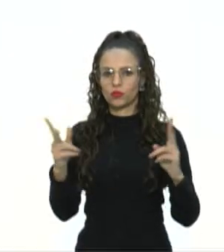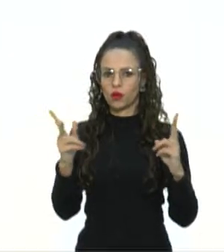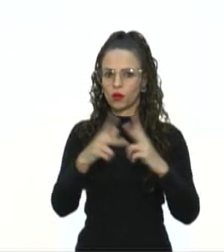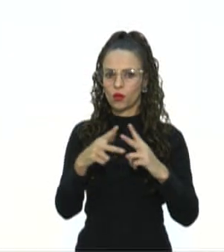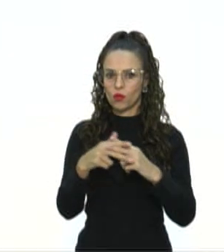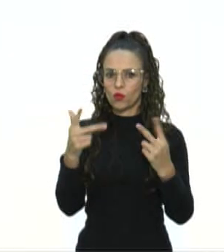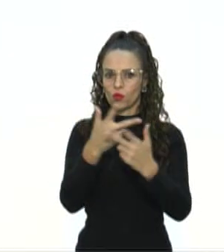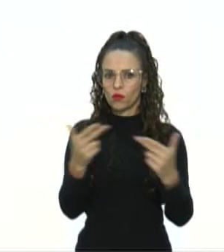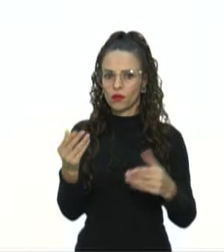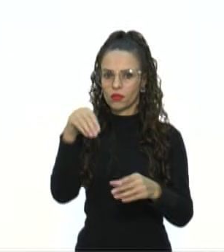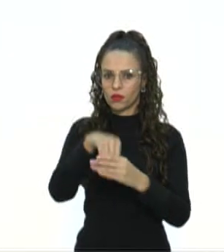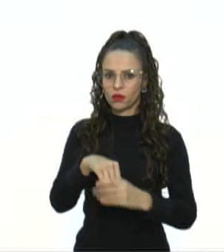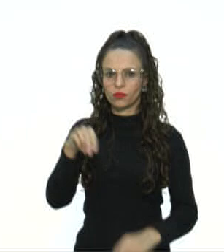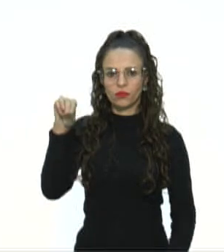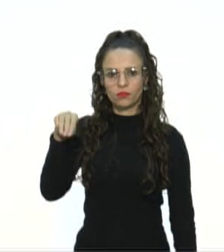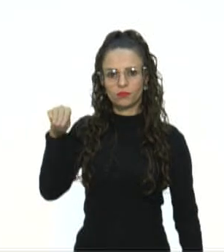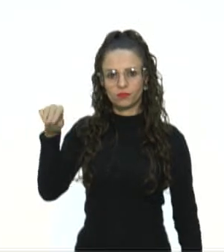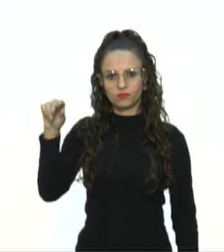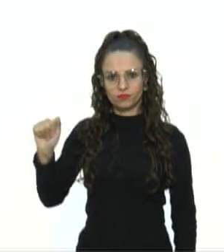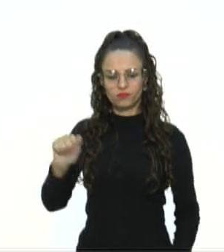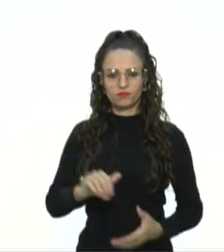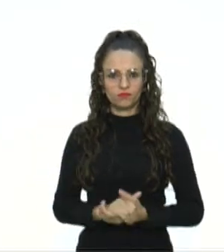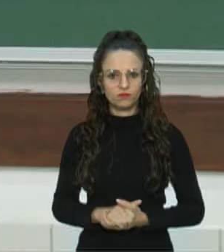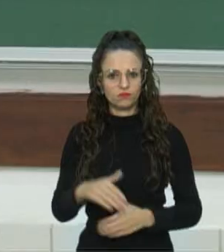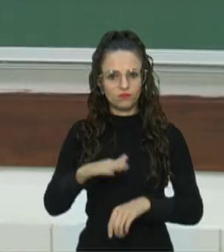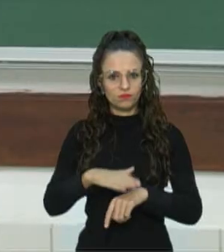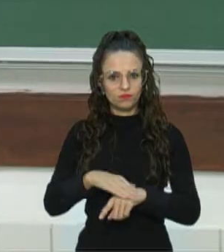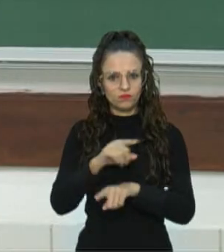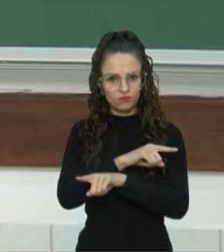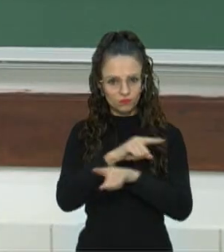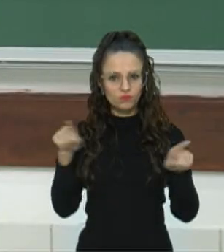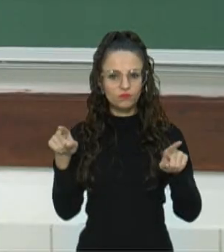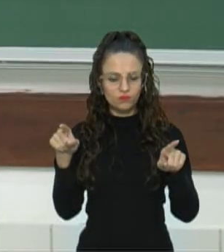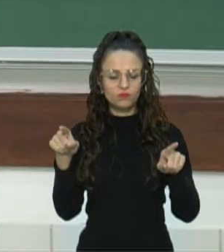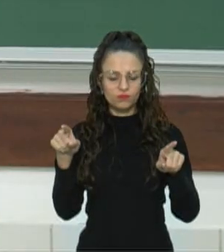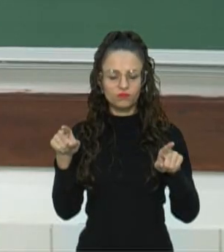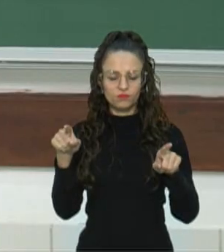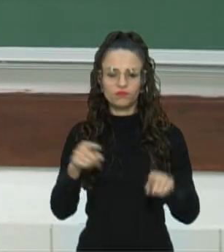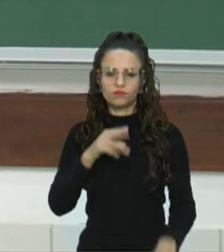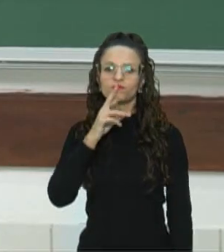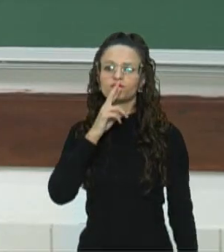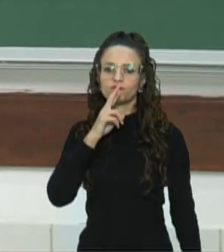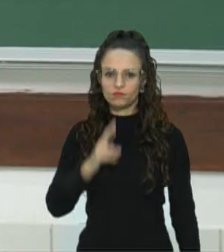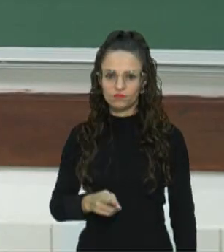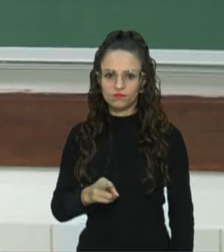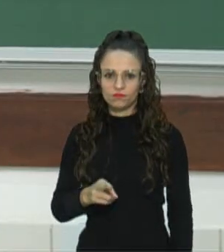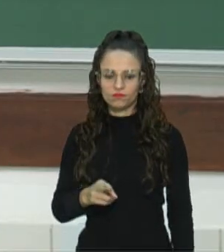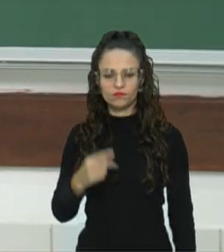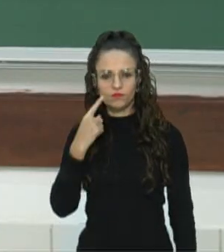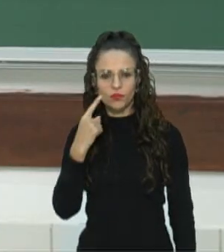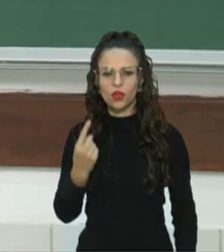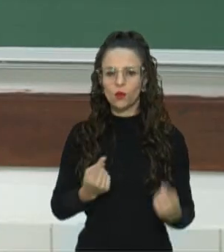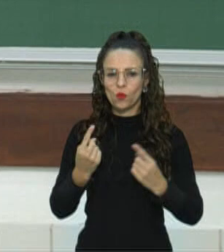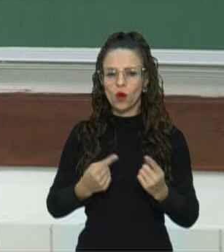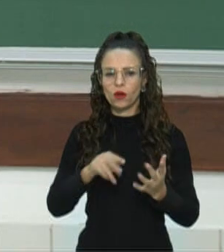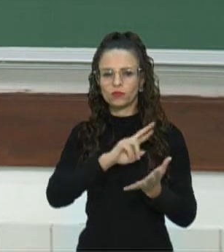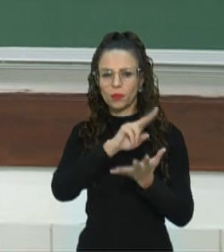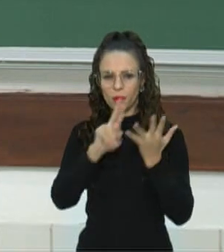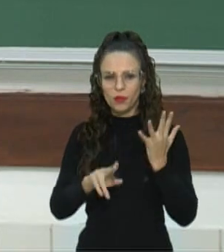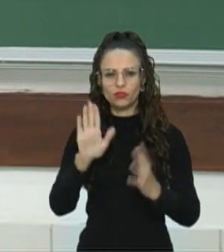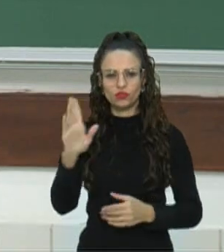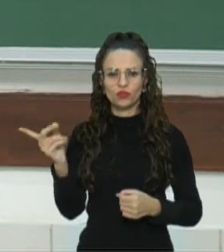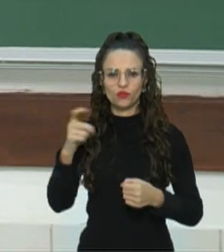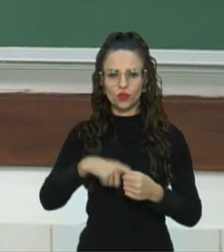lutas utilizados no MMA? Volta lá, revê os conceitos, vê que as modalidades são essas,